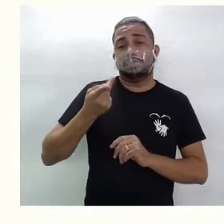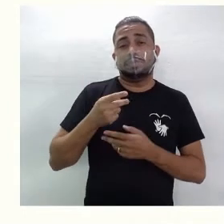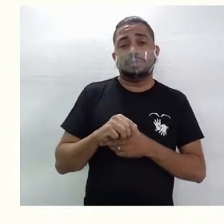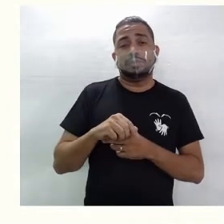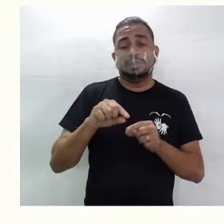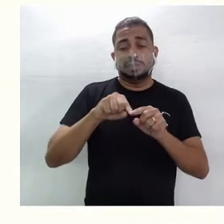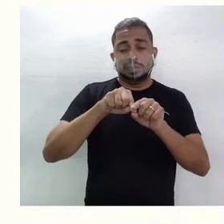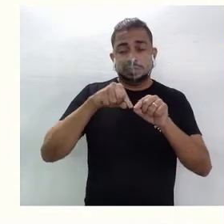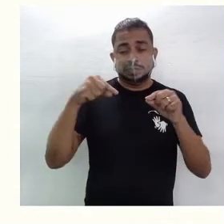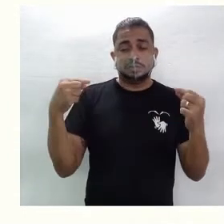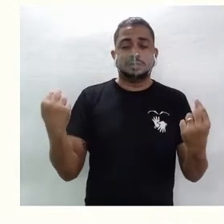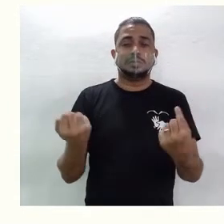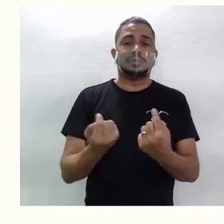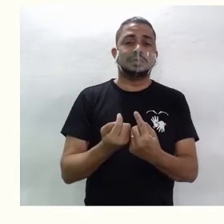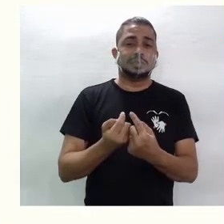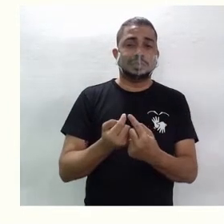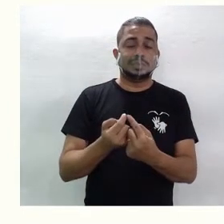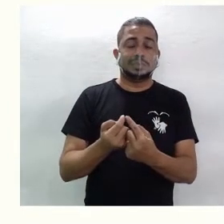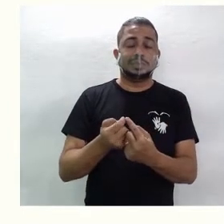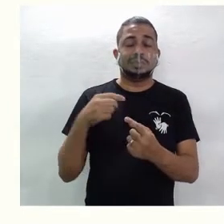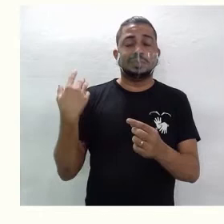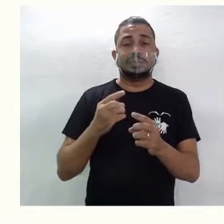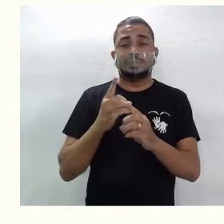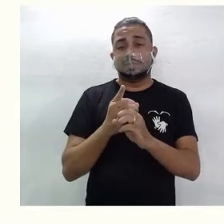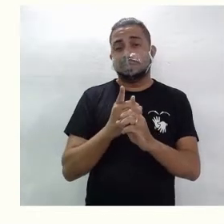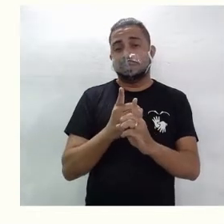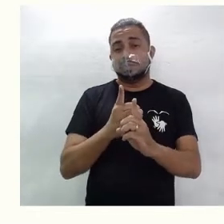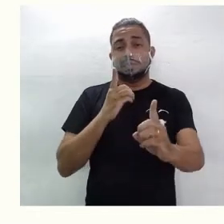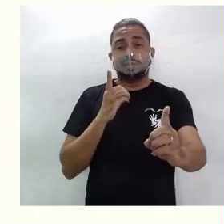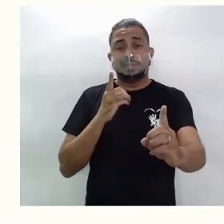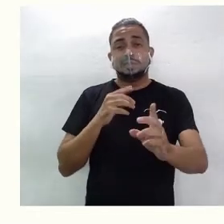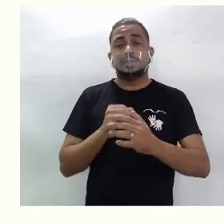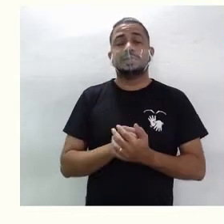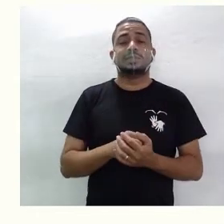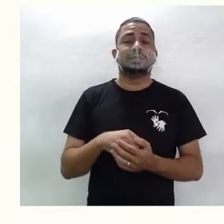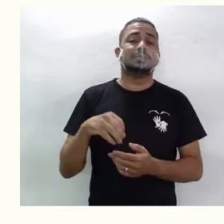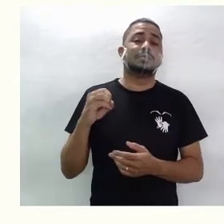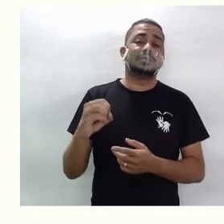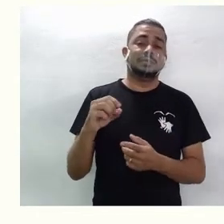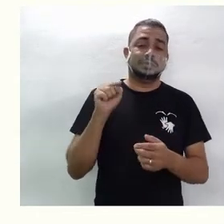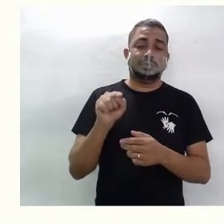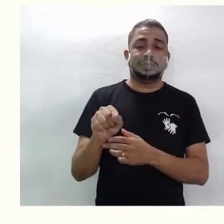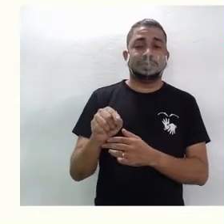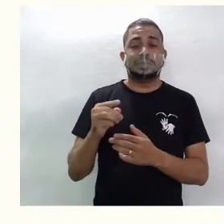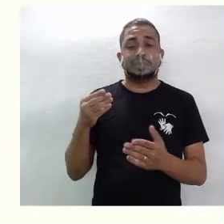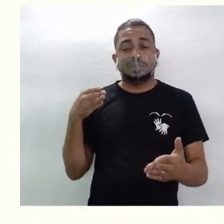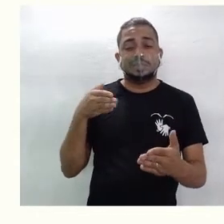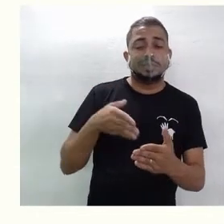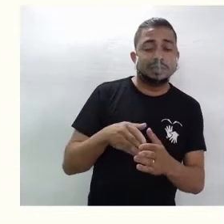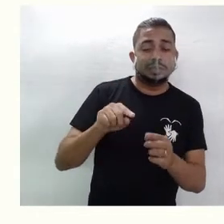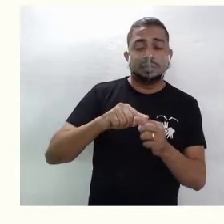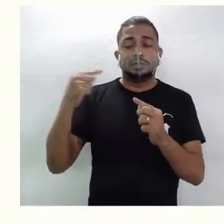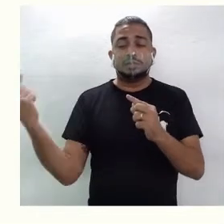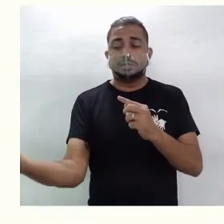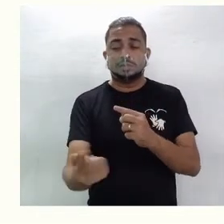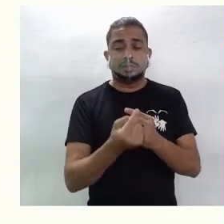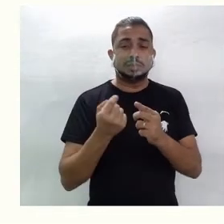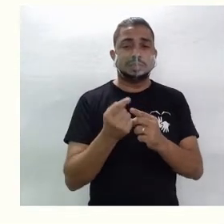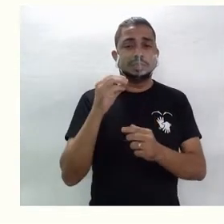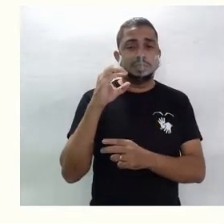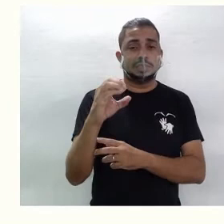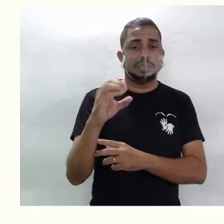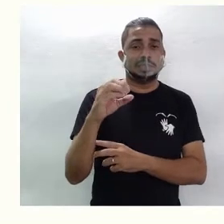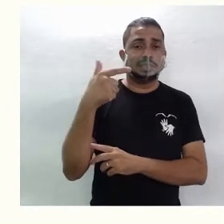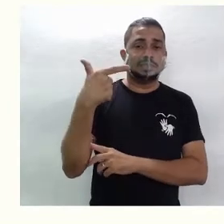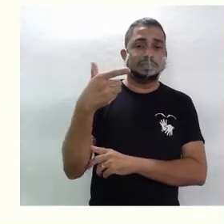do Equador. Então, a distância da linha do Equador, que é o ponto zero, até o ponto que vai se cruzar no ponto C aí,